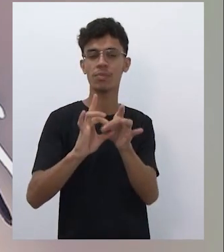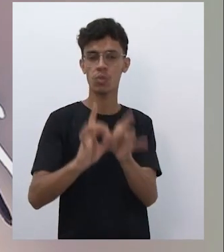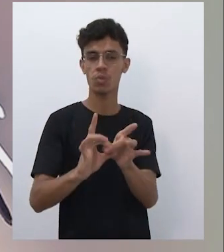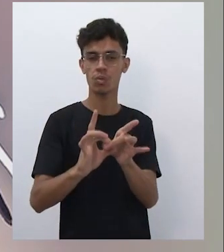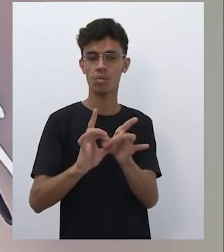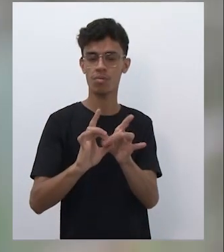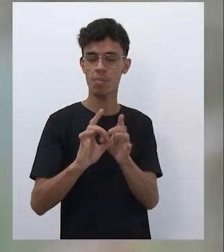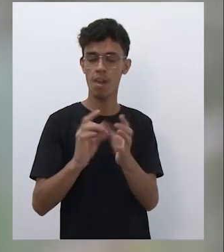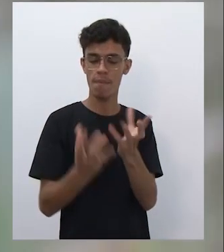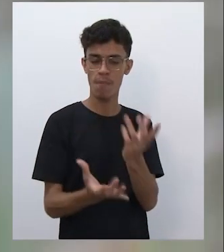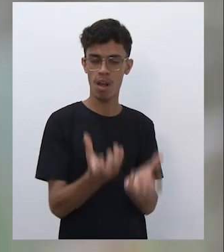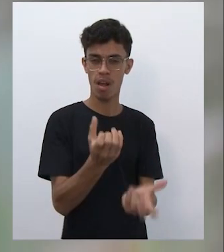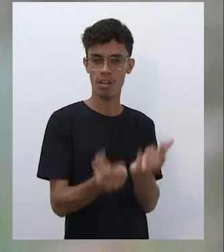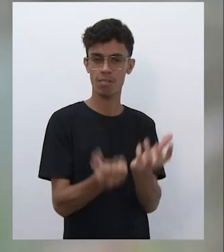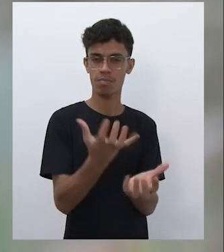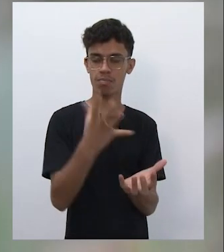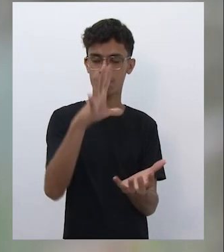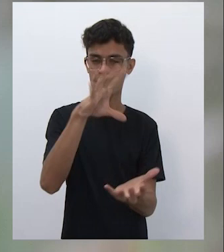apagar o fogo.